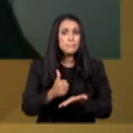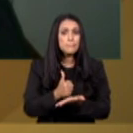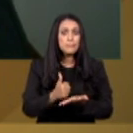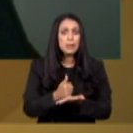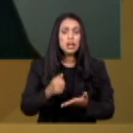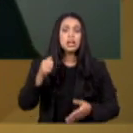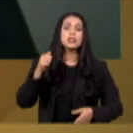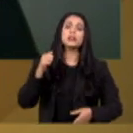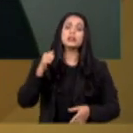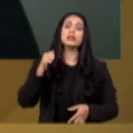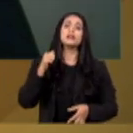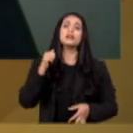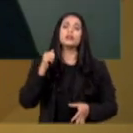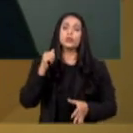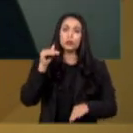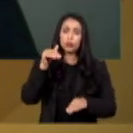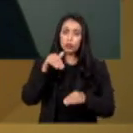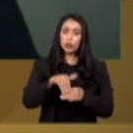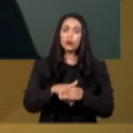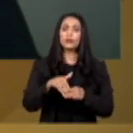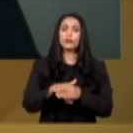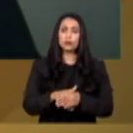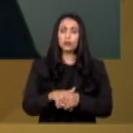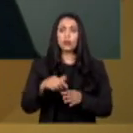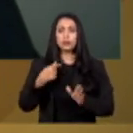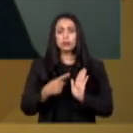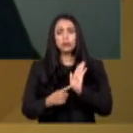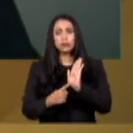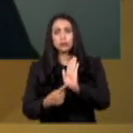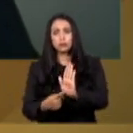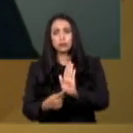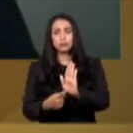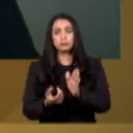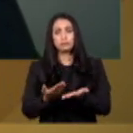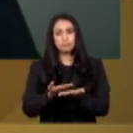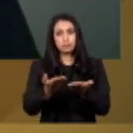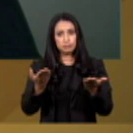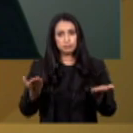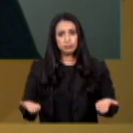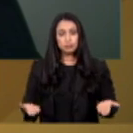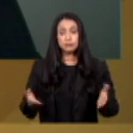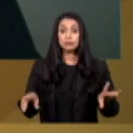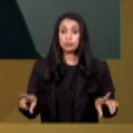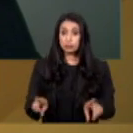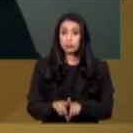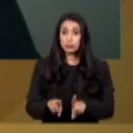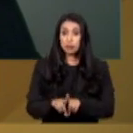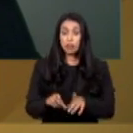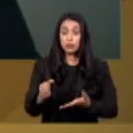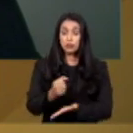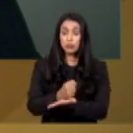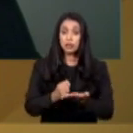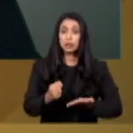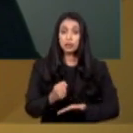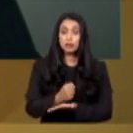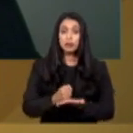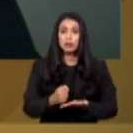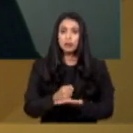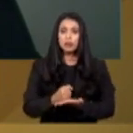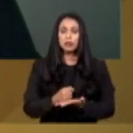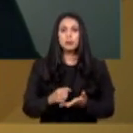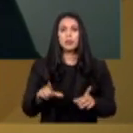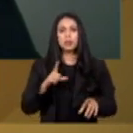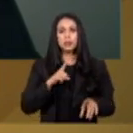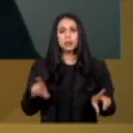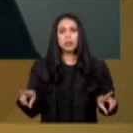condicional do moto e estou a trazer à colação além desse fundamento condicionar